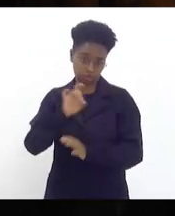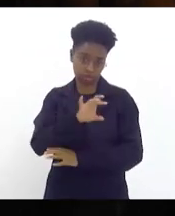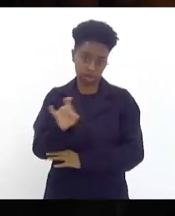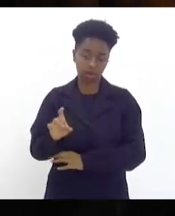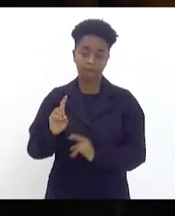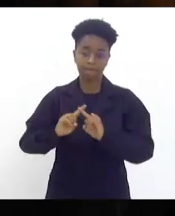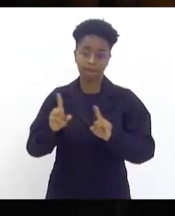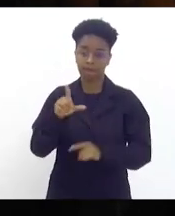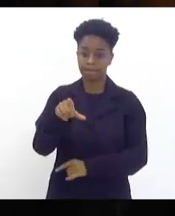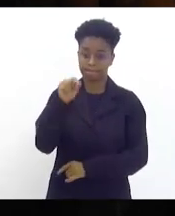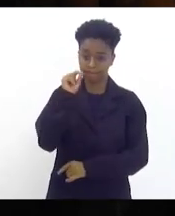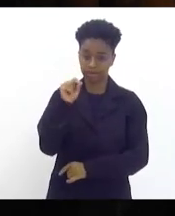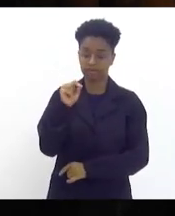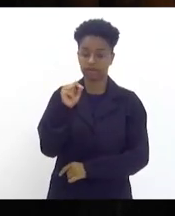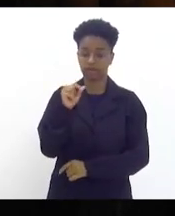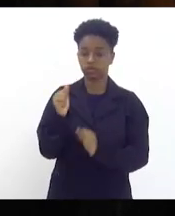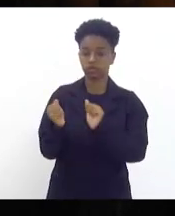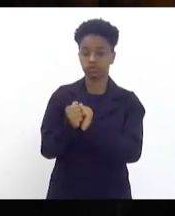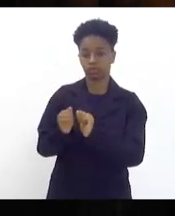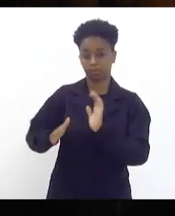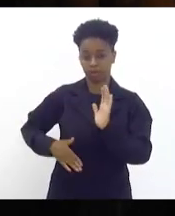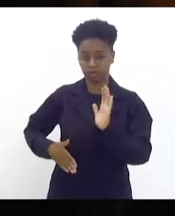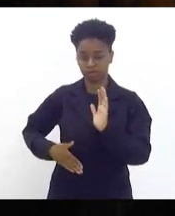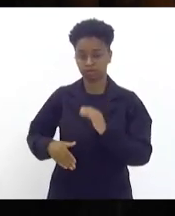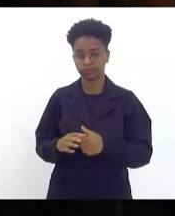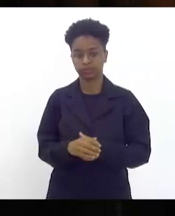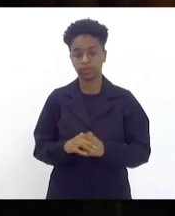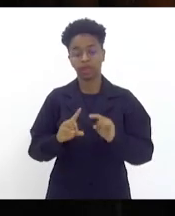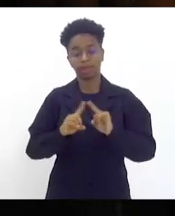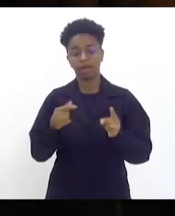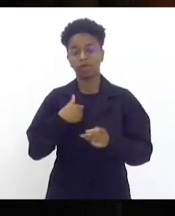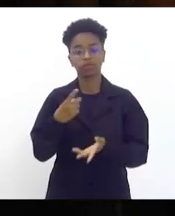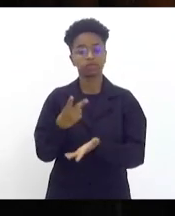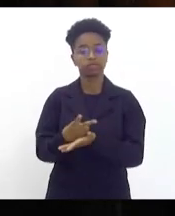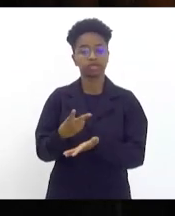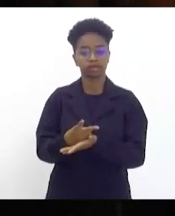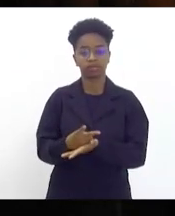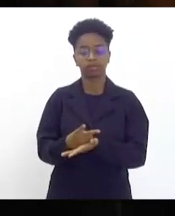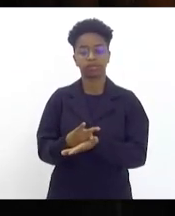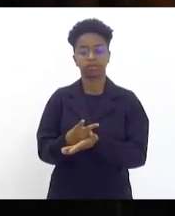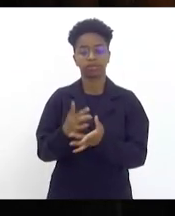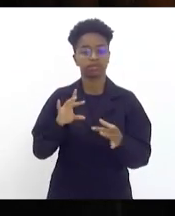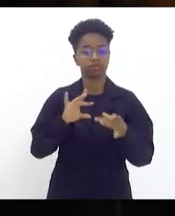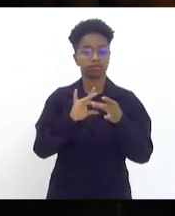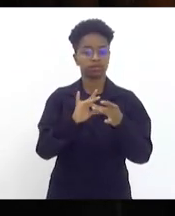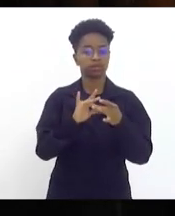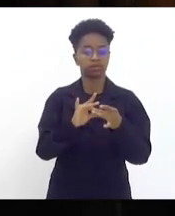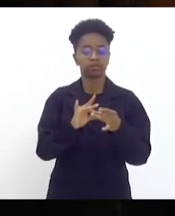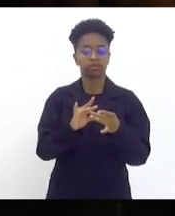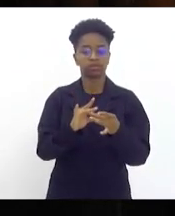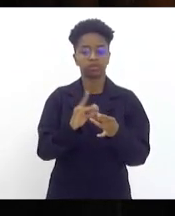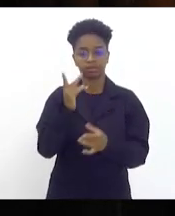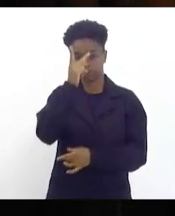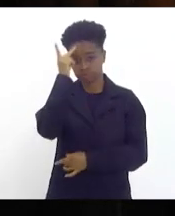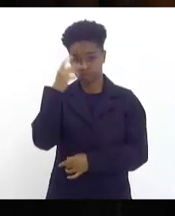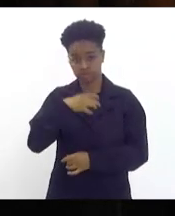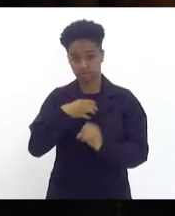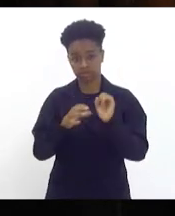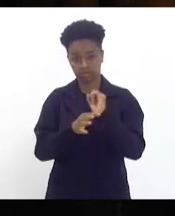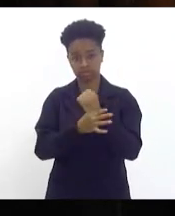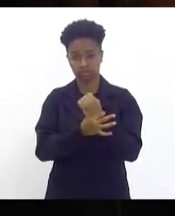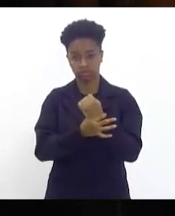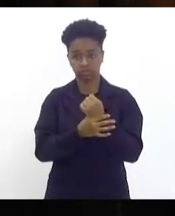prefere estar ao lado de bandido mas eu sempre me filia aqueles que sentem segurança